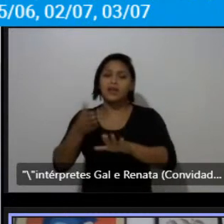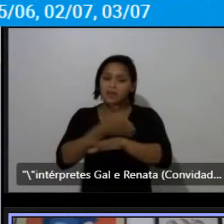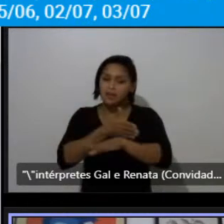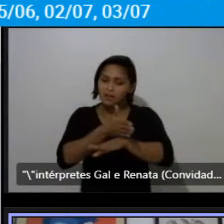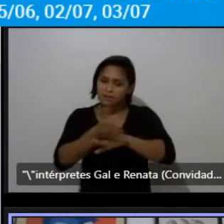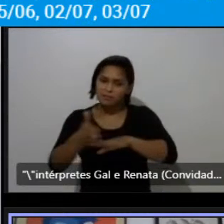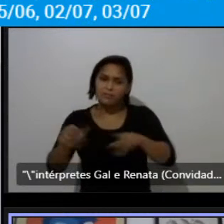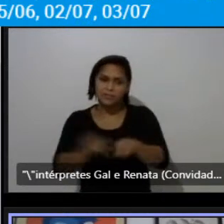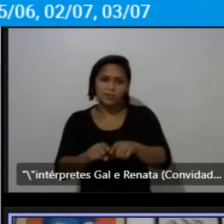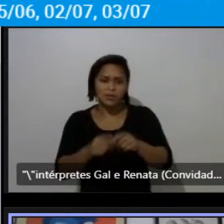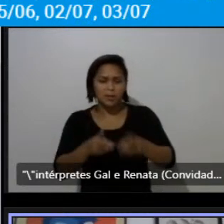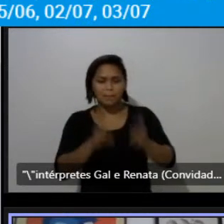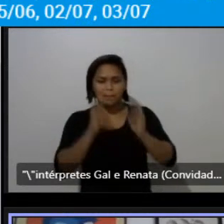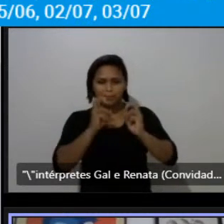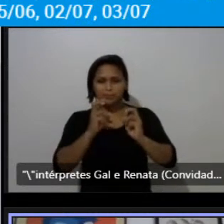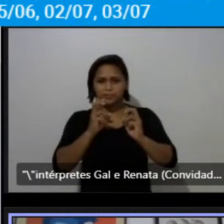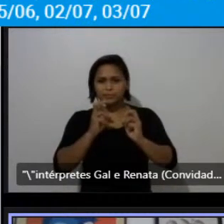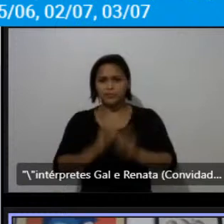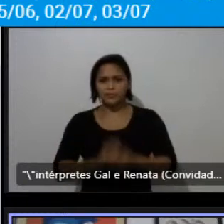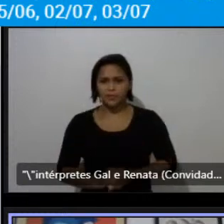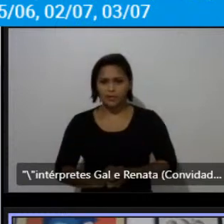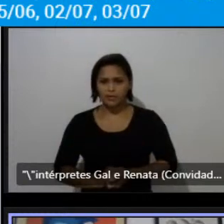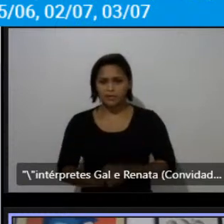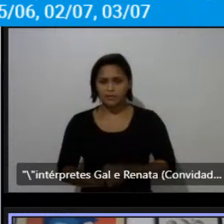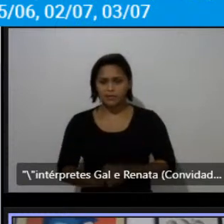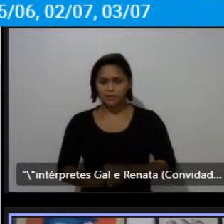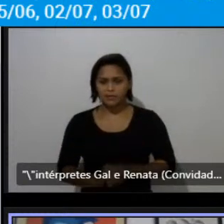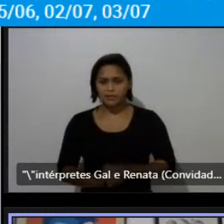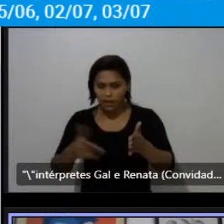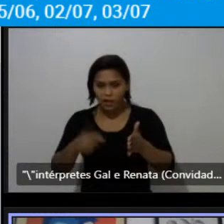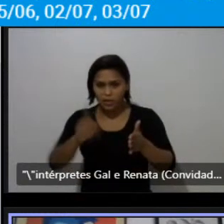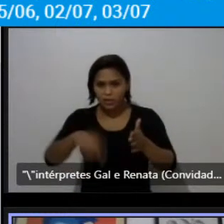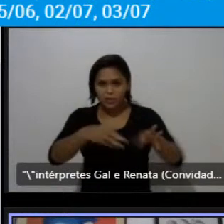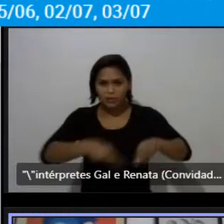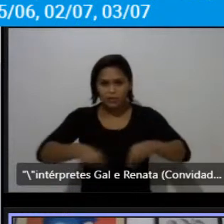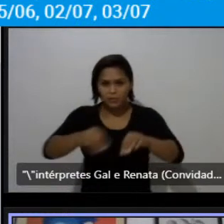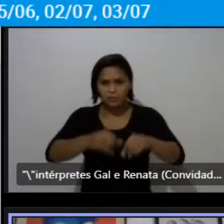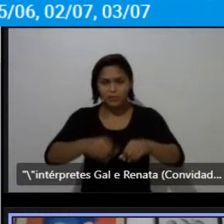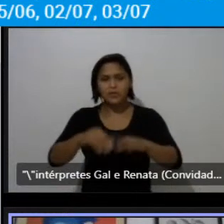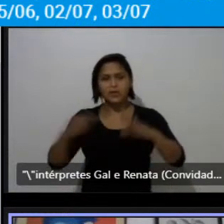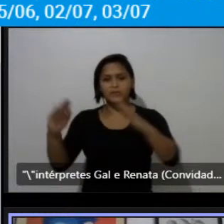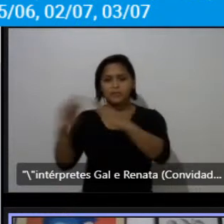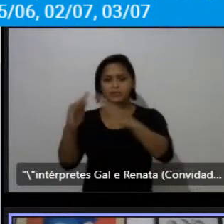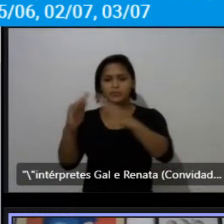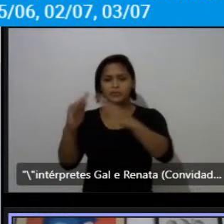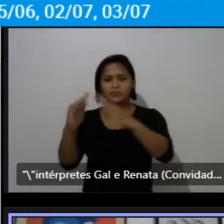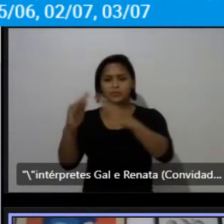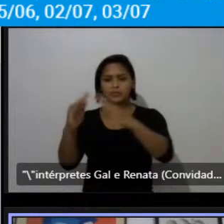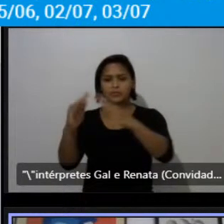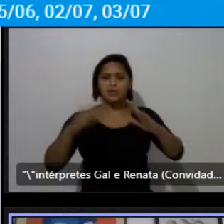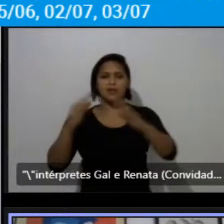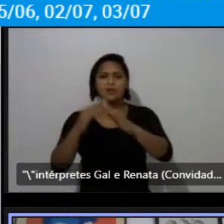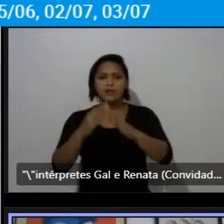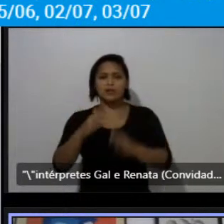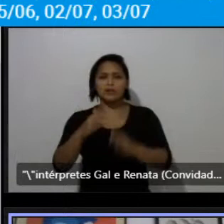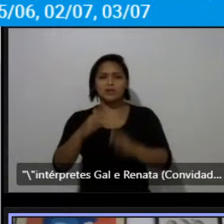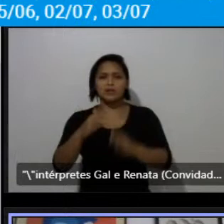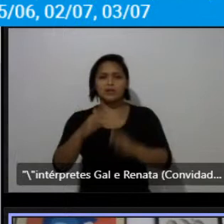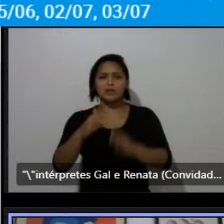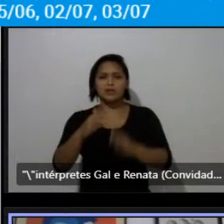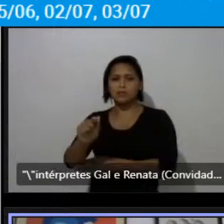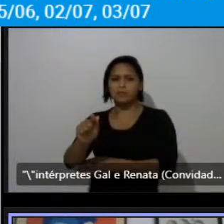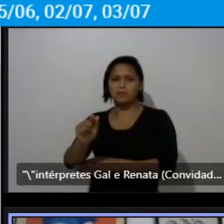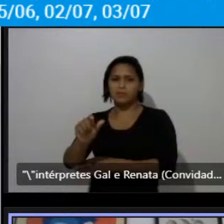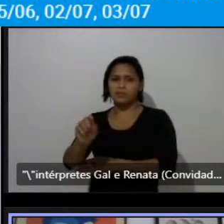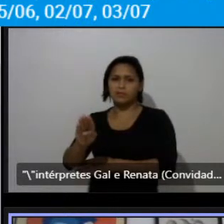gente conseguiu observar, né, desse território periférico, né, das periferias de Bogotá, no caso, que são